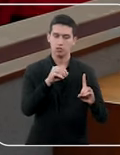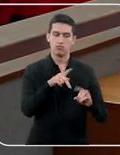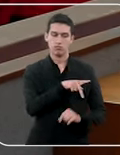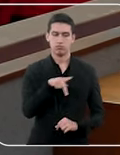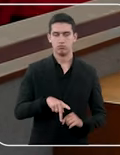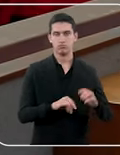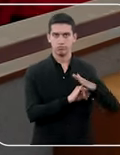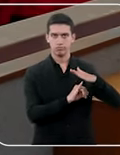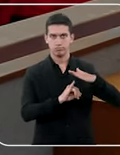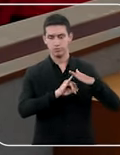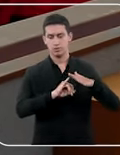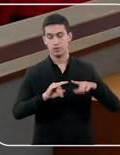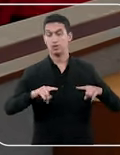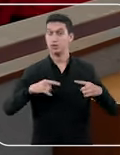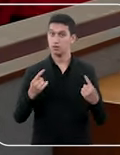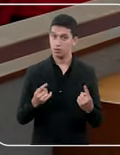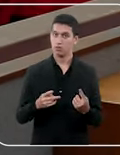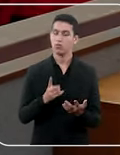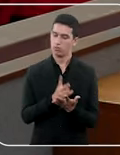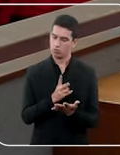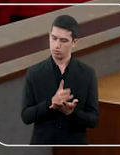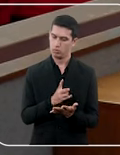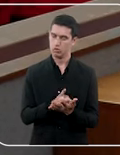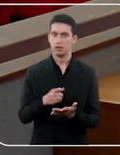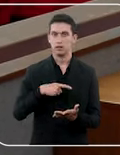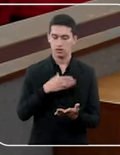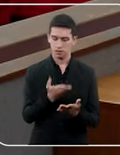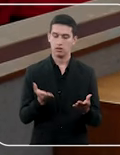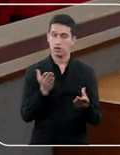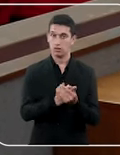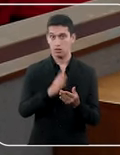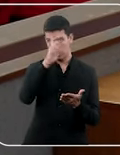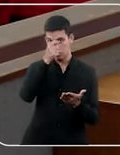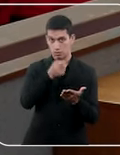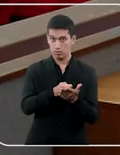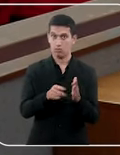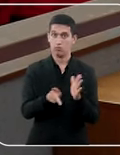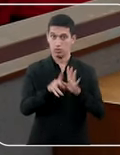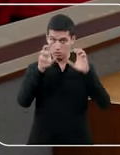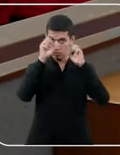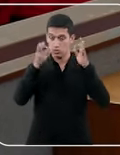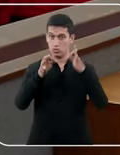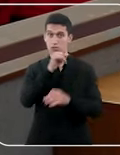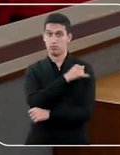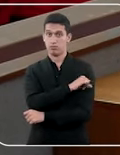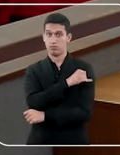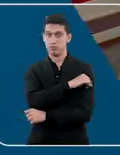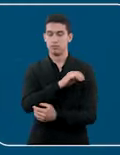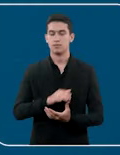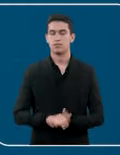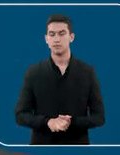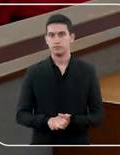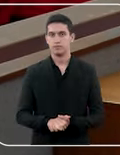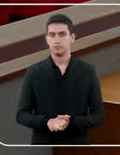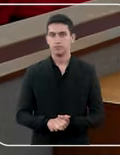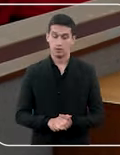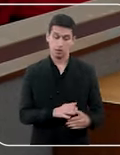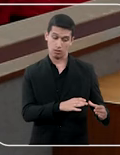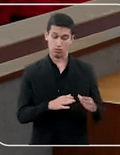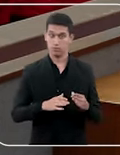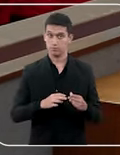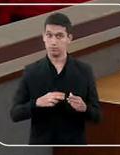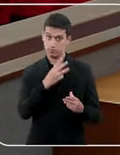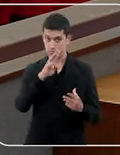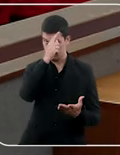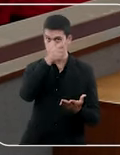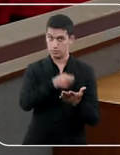da instituição. Assim, continua valendo, no caso, a decisão do Tribunal de Justiça do Rio. Já a